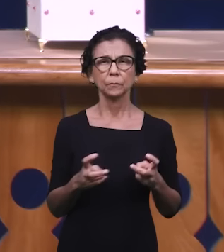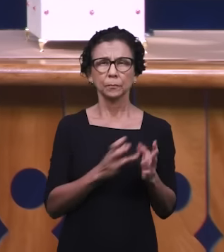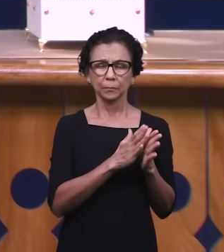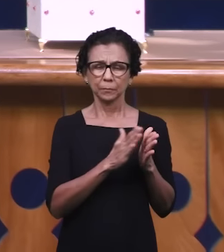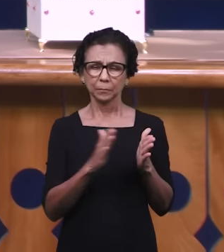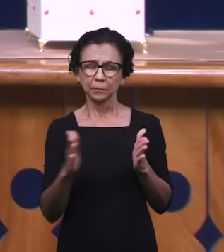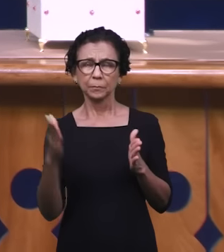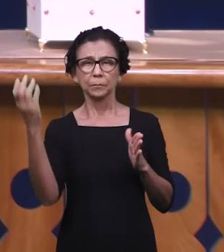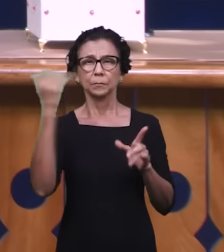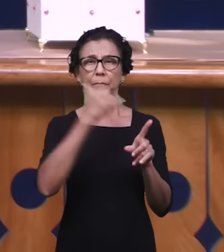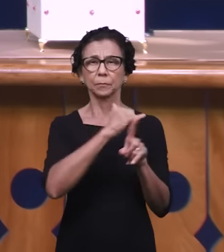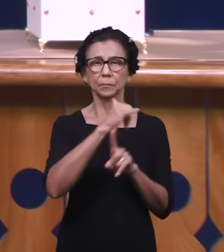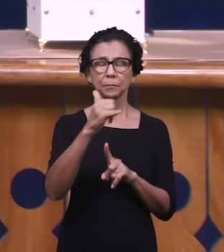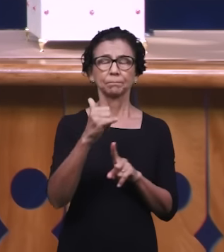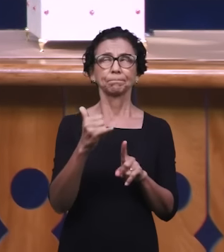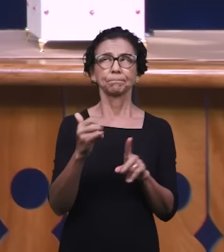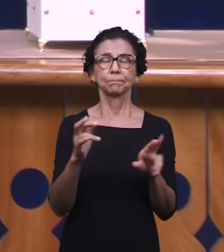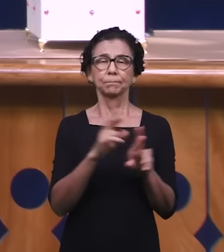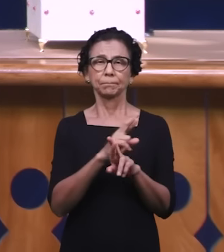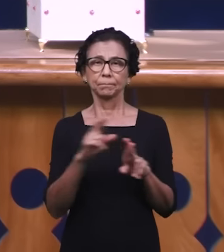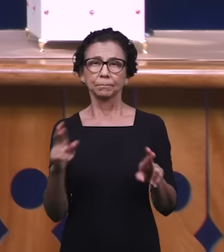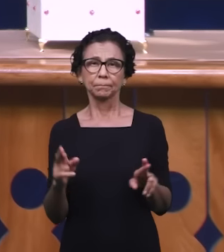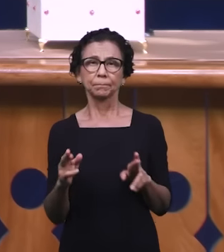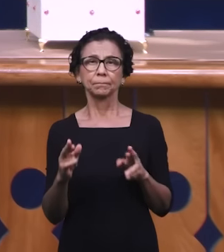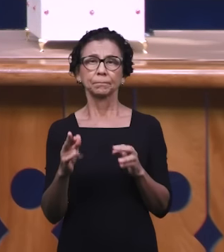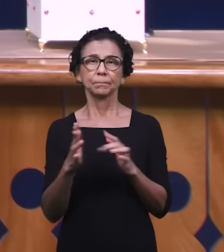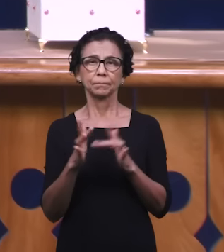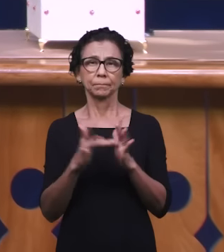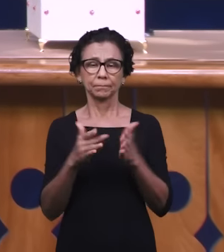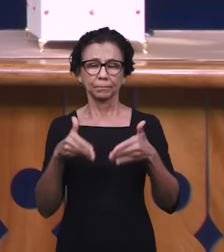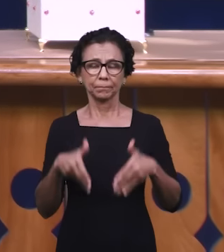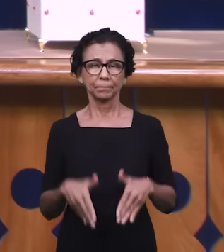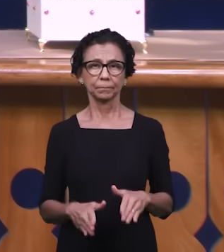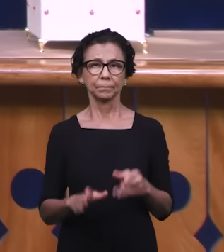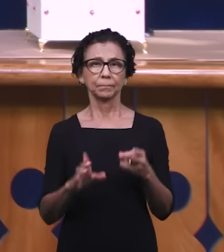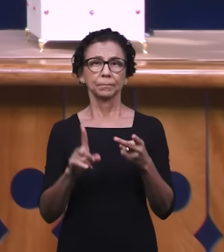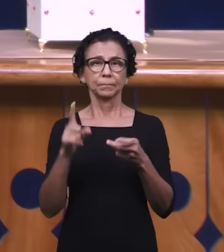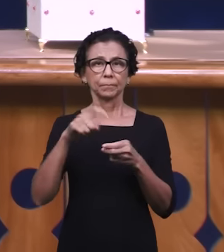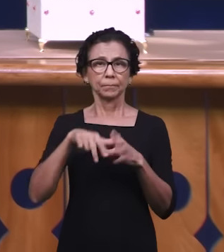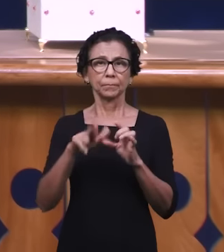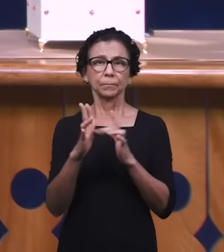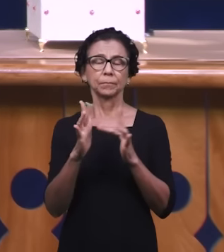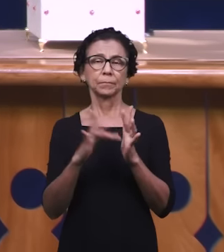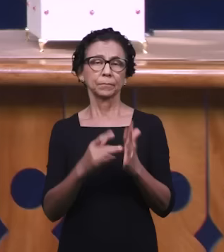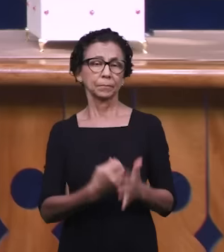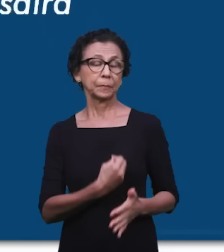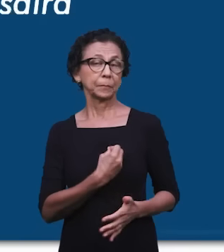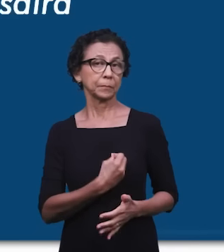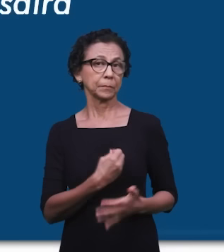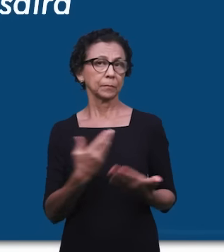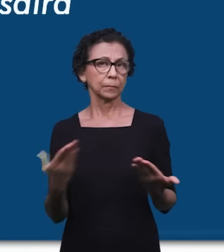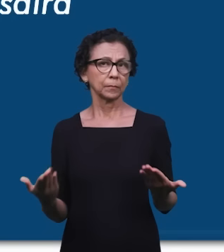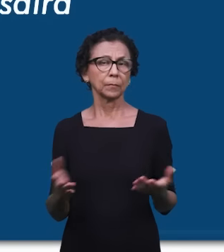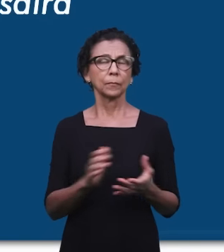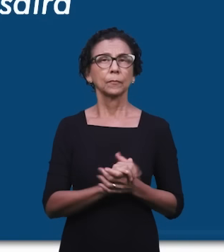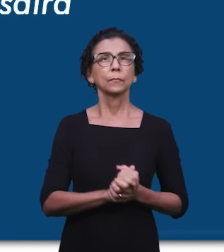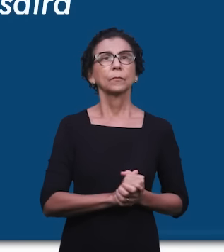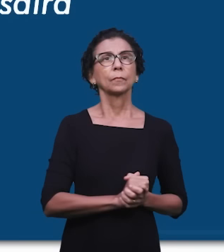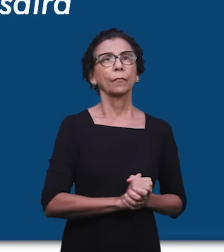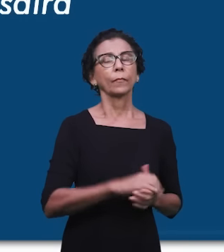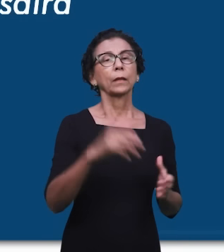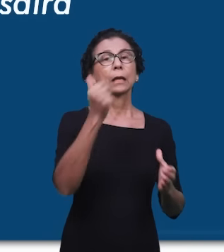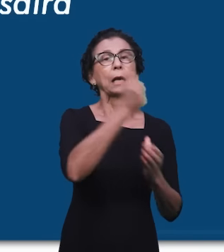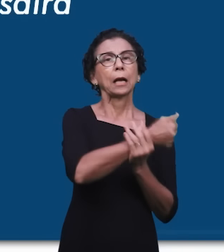relativas ao nascimento do Messias, a vinda de Messias estavam presentes. Desde Abraão, a palavra diz assim, em ti serão benditas, o